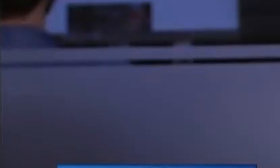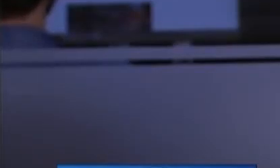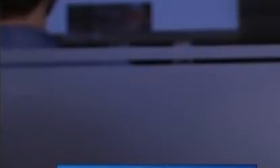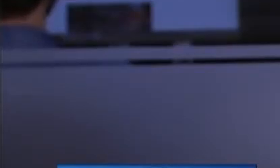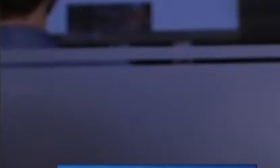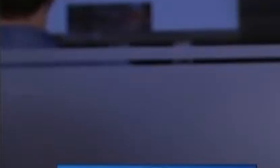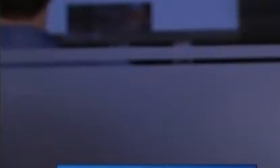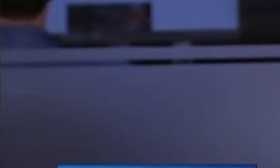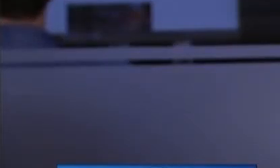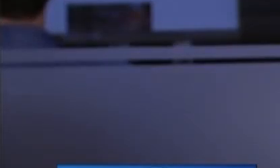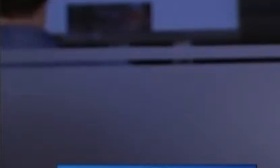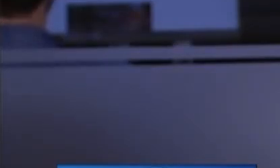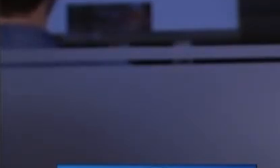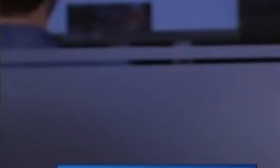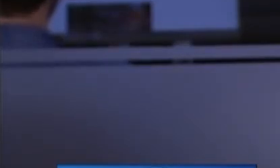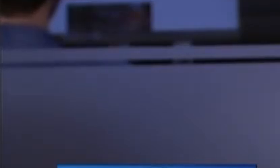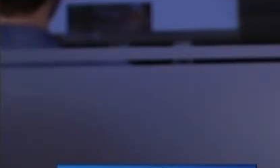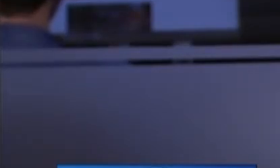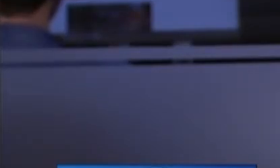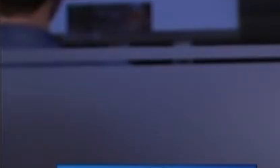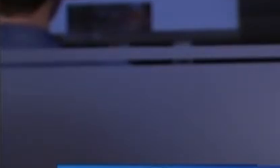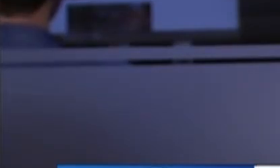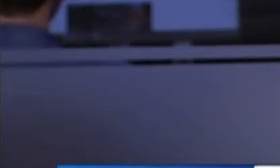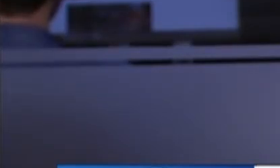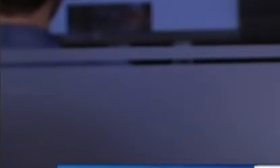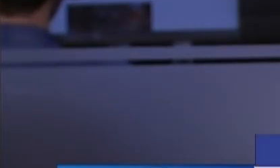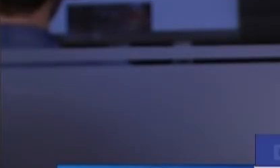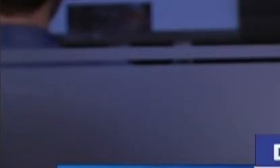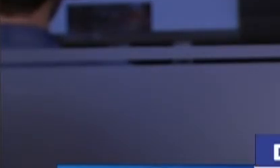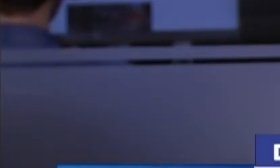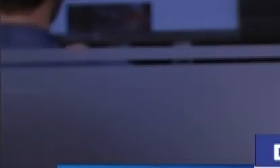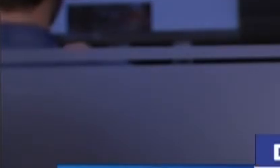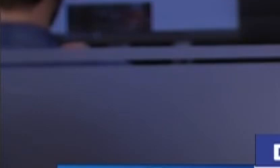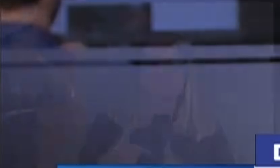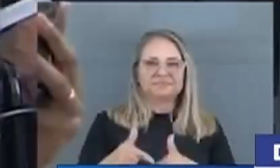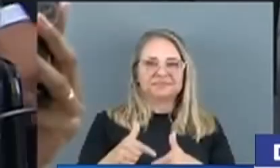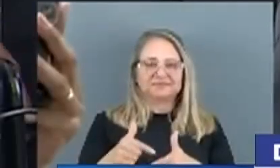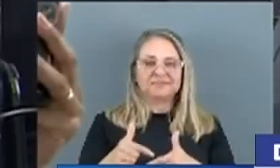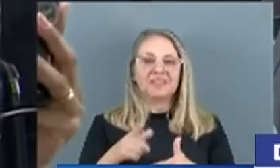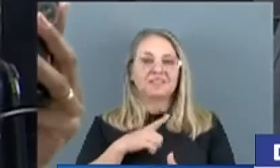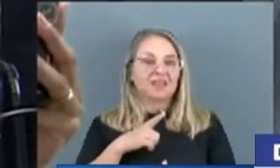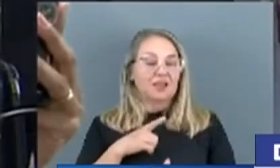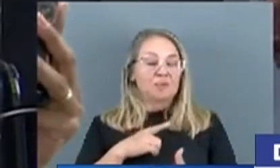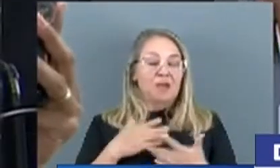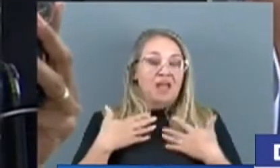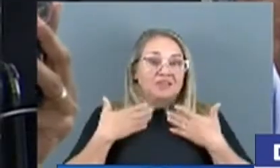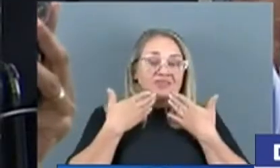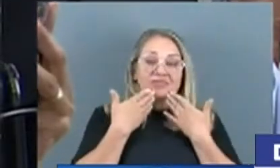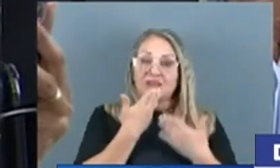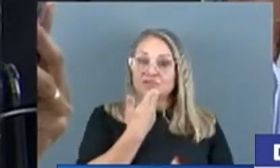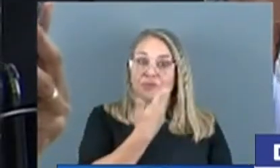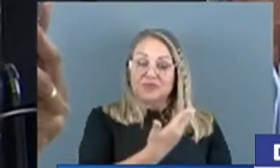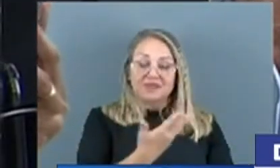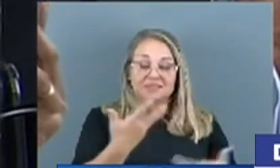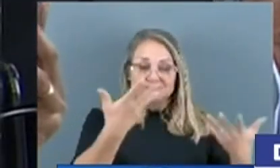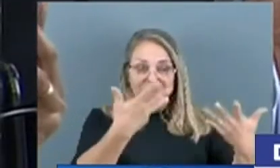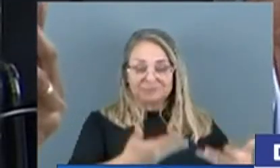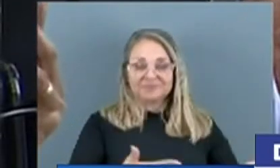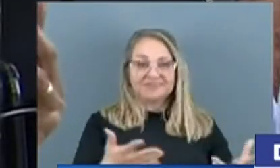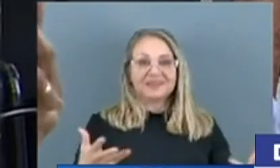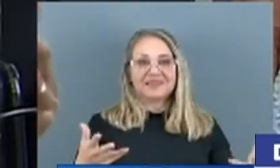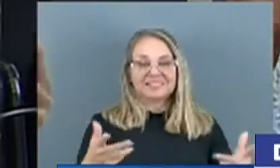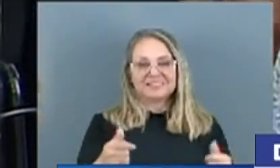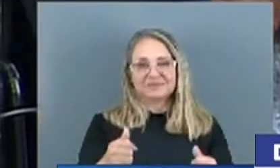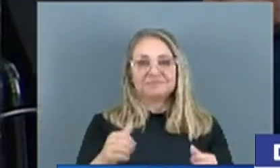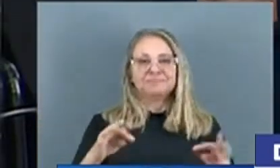A Comissão Parlamentar de Inquérito da Braskem foi instaurada nesta quarta-feira. O Senado instalou a CPI para investigar